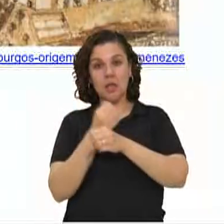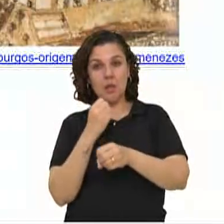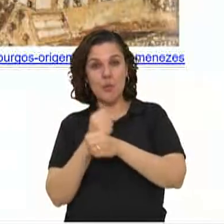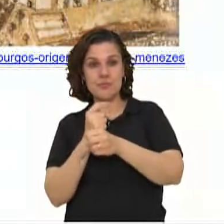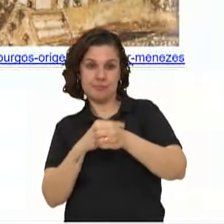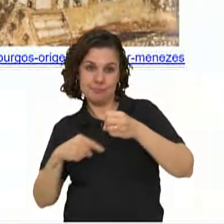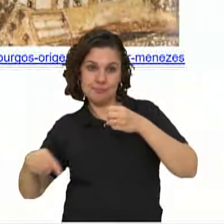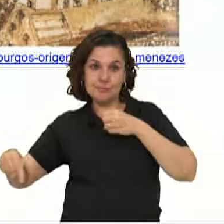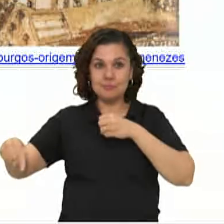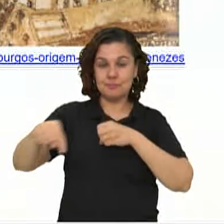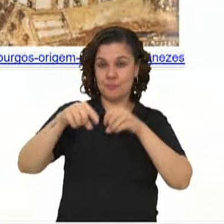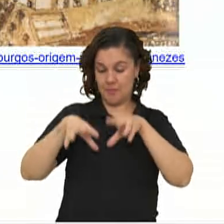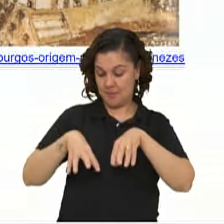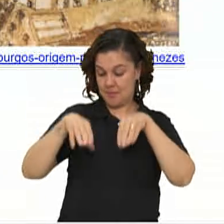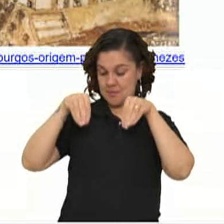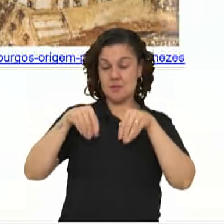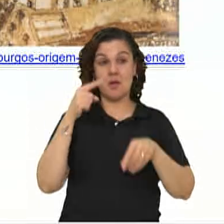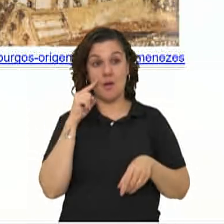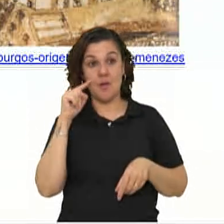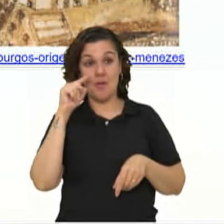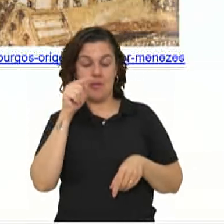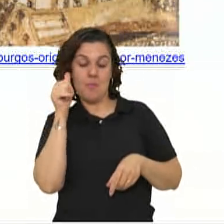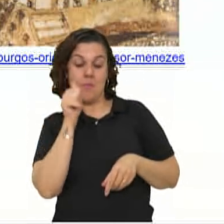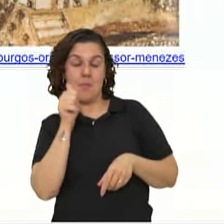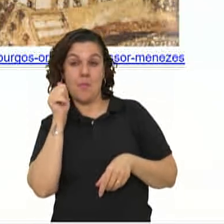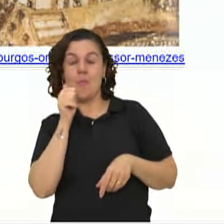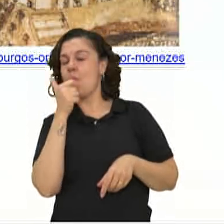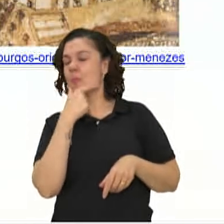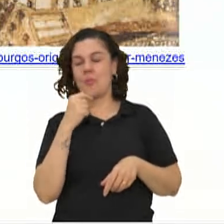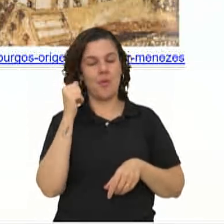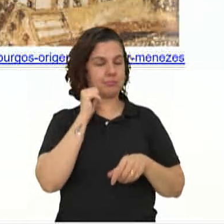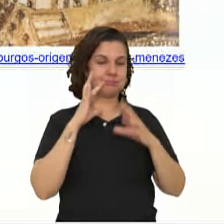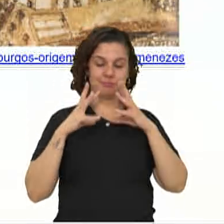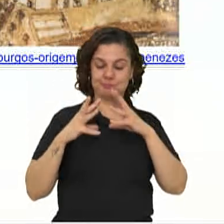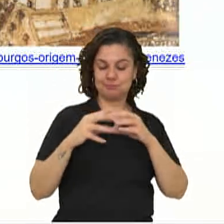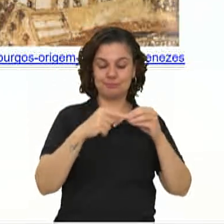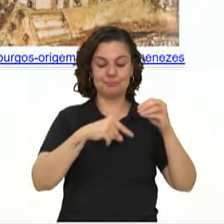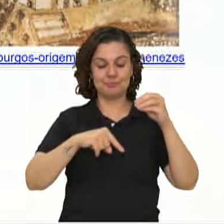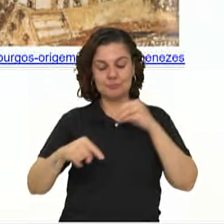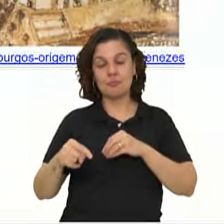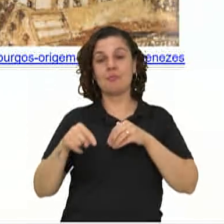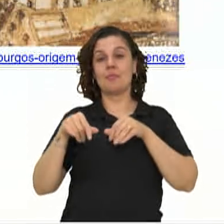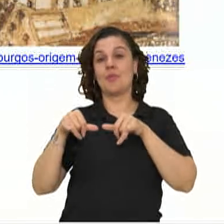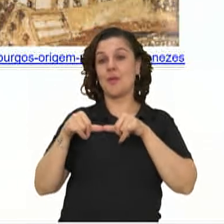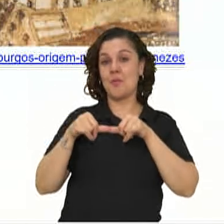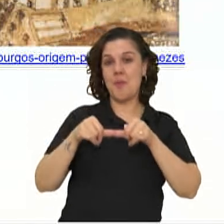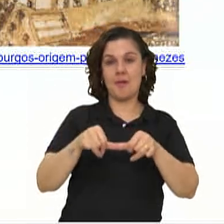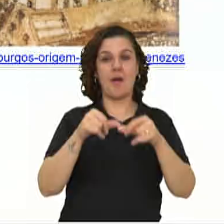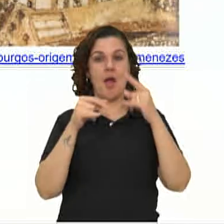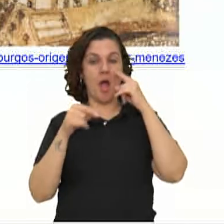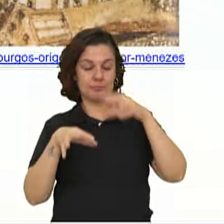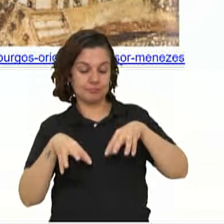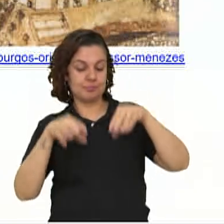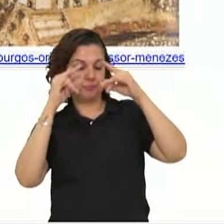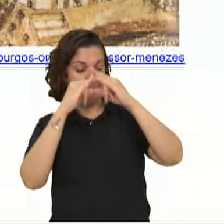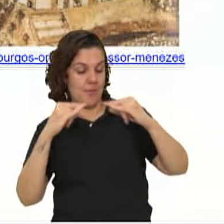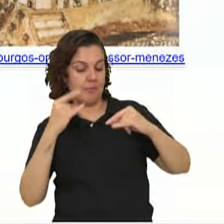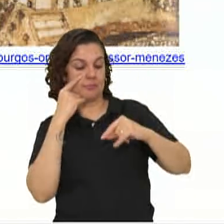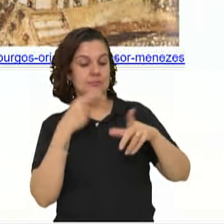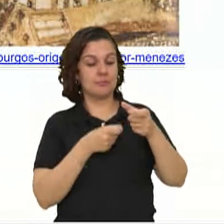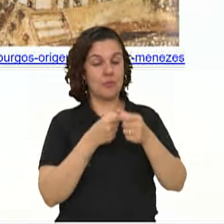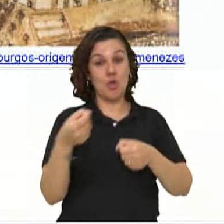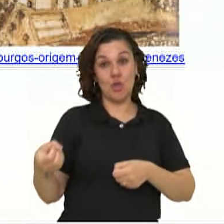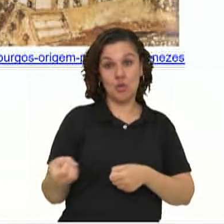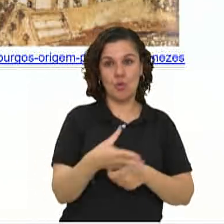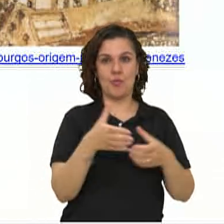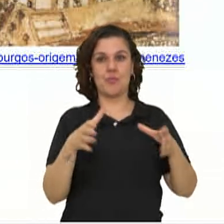dos castelos, né, e aqui as pessoas no comércio, né, fazendo as suas feiras, né, e o surgimento de uma